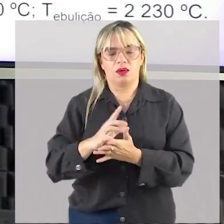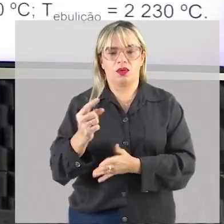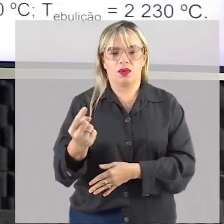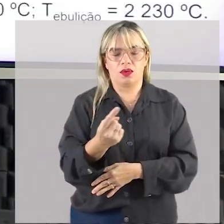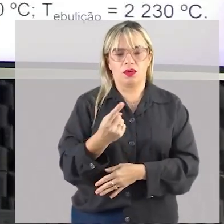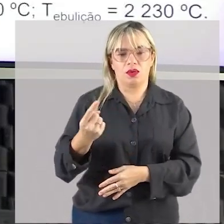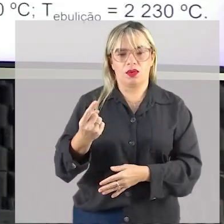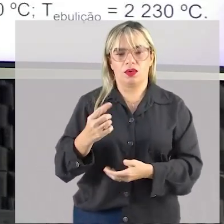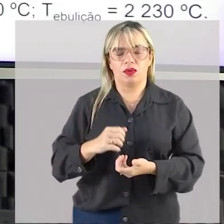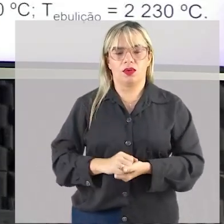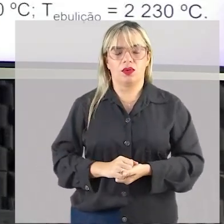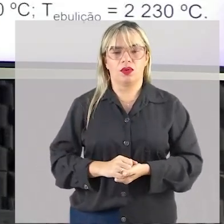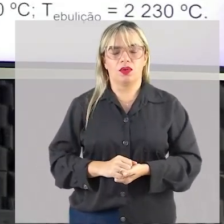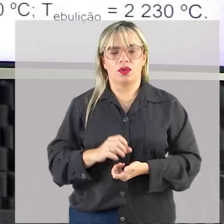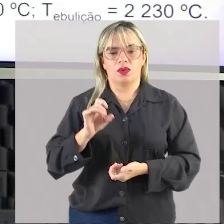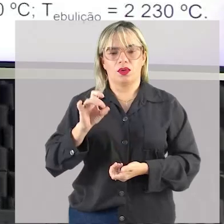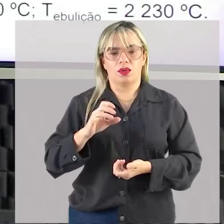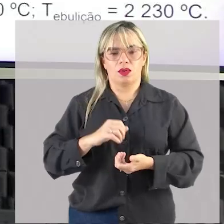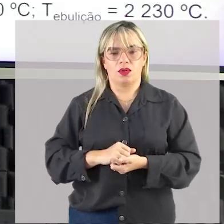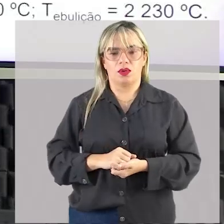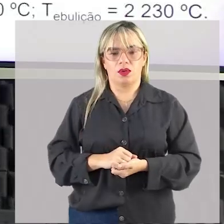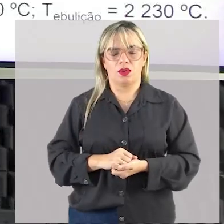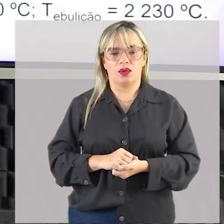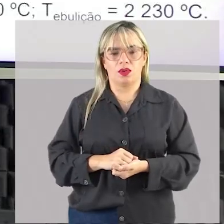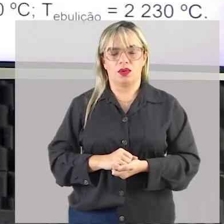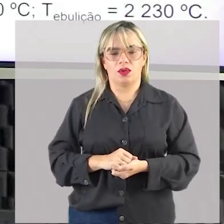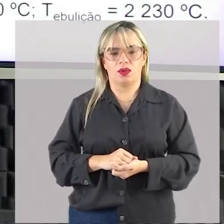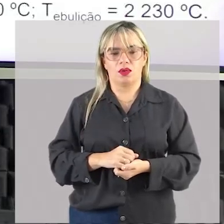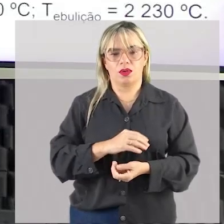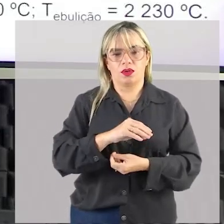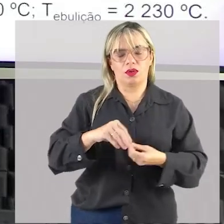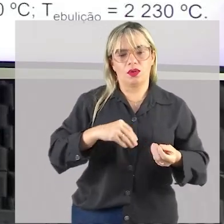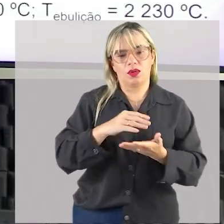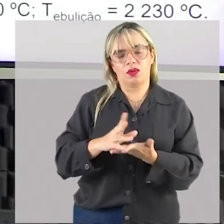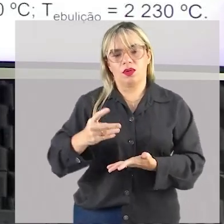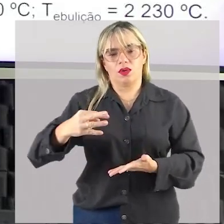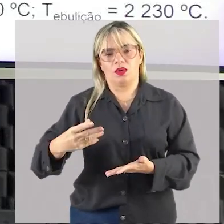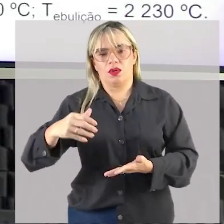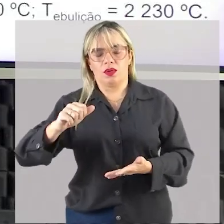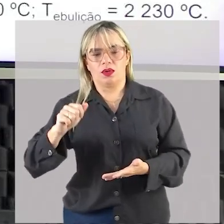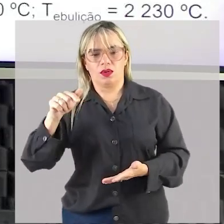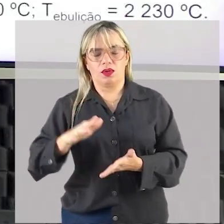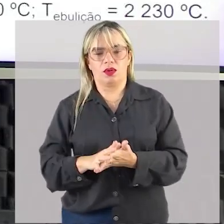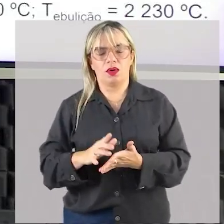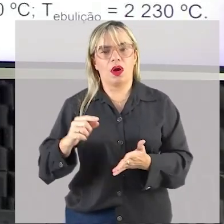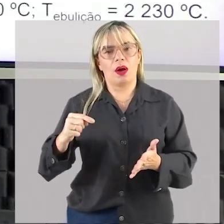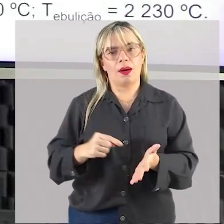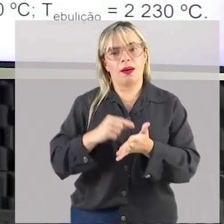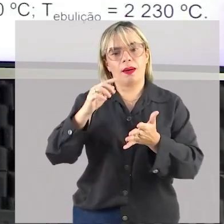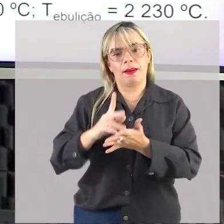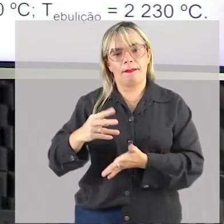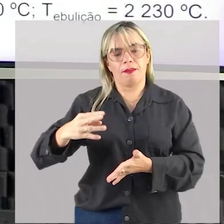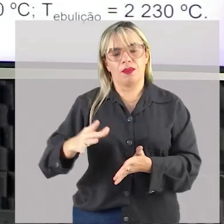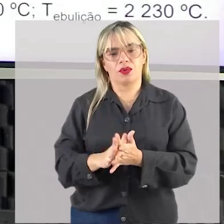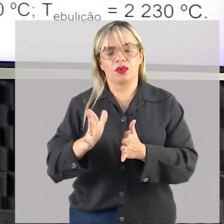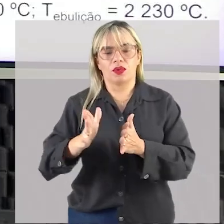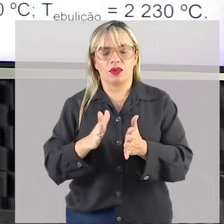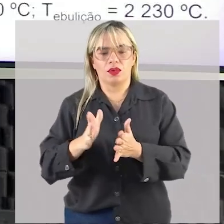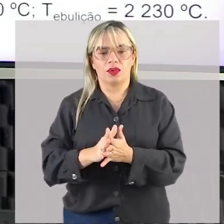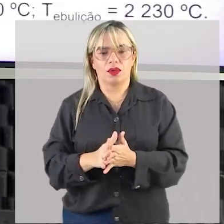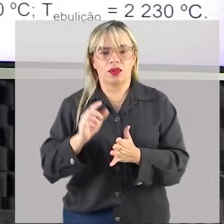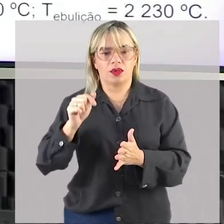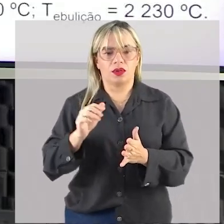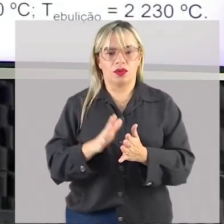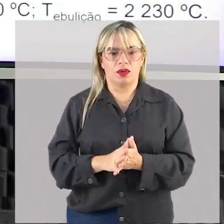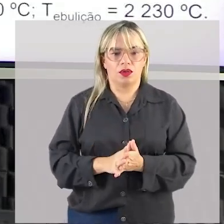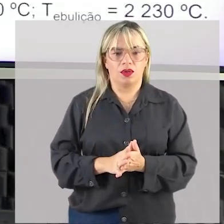Me desculpe, falei pontos. Só um ponto. Eu tenho a mistura eutética, que ela tem um ponto de fusão, como algumas soldas,